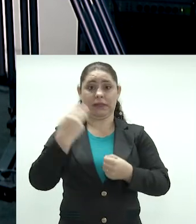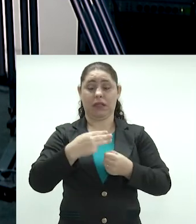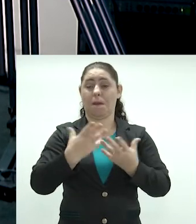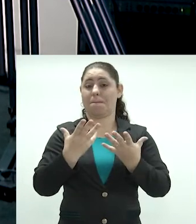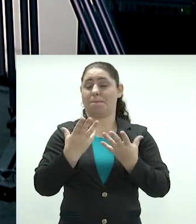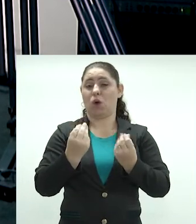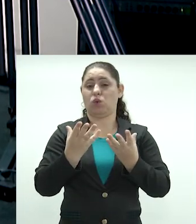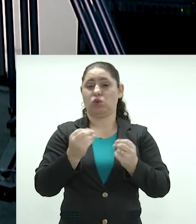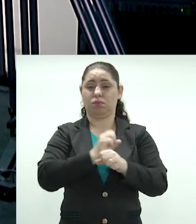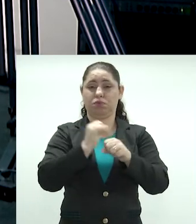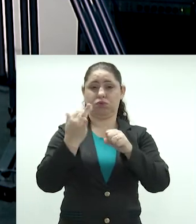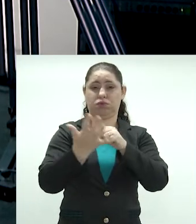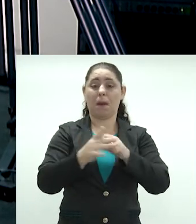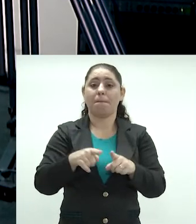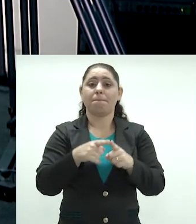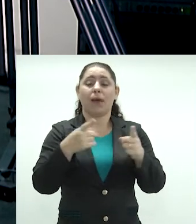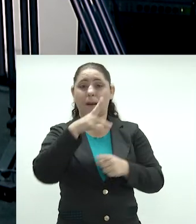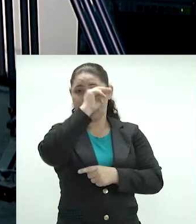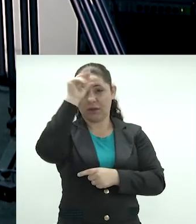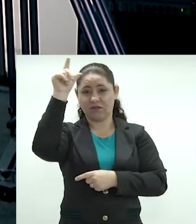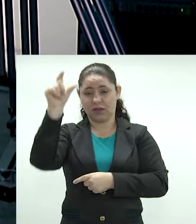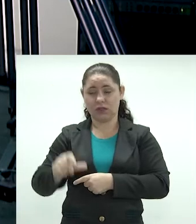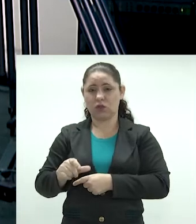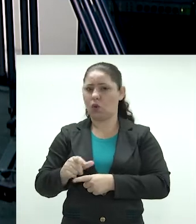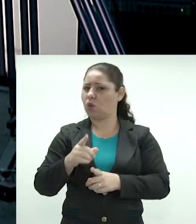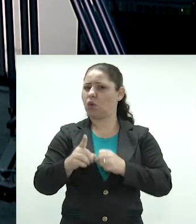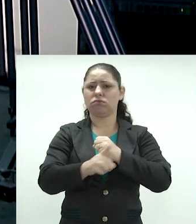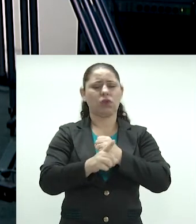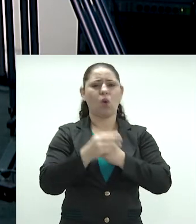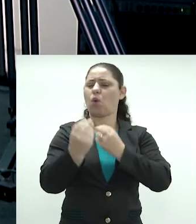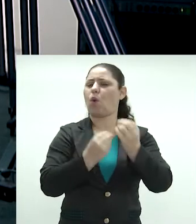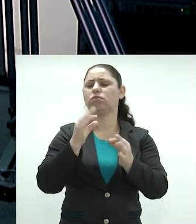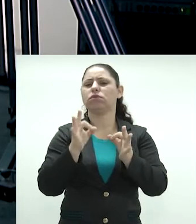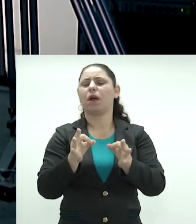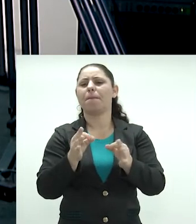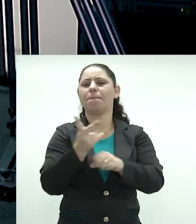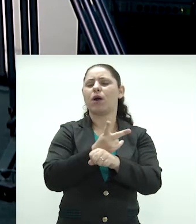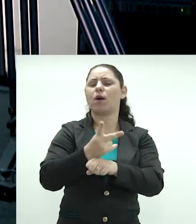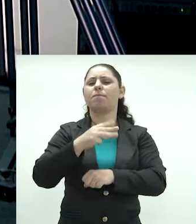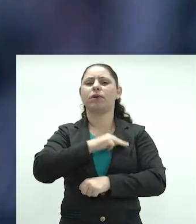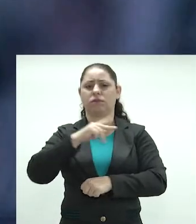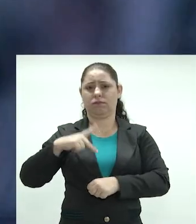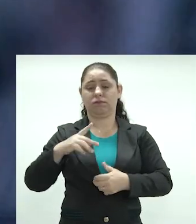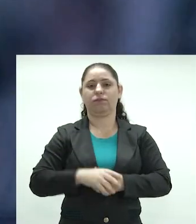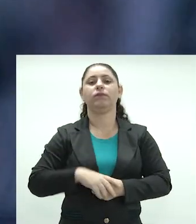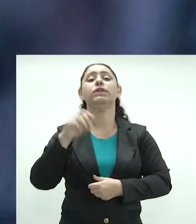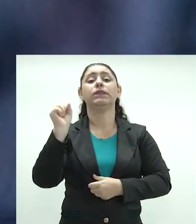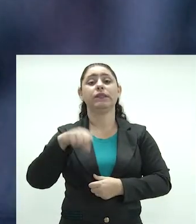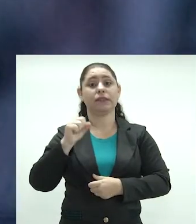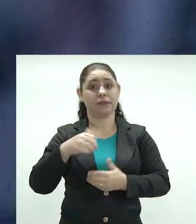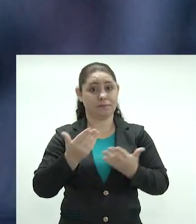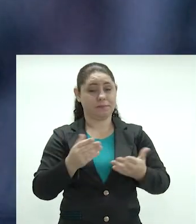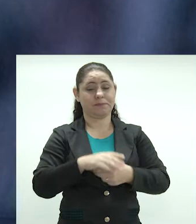muitos casos de coronavírus, mas a prefeitura não está atendendo como deveria. Posso procurar o Ministério Público? Deve. Exatamente. Então, a